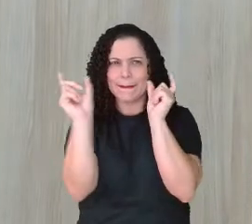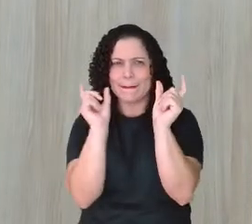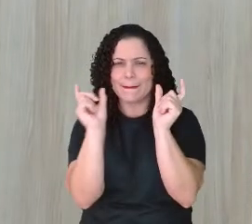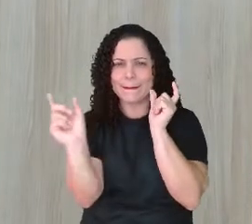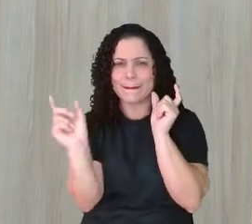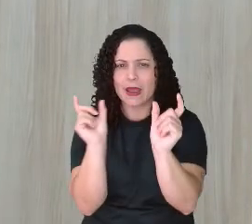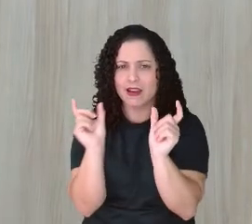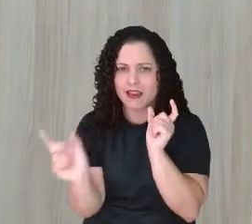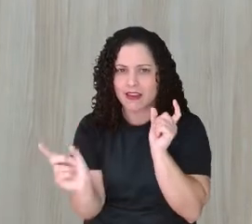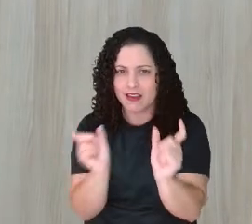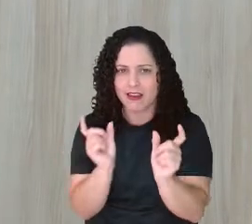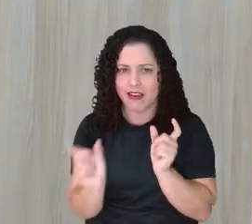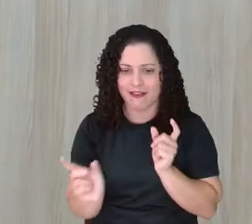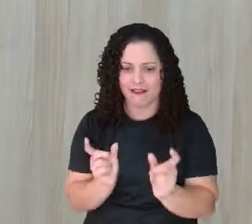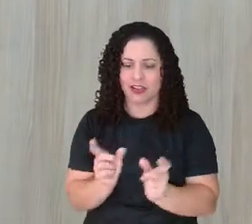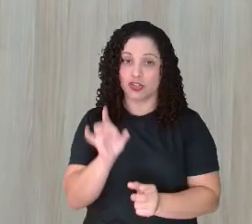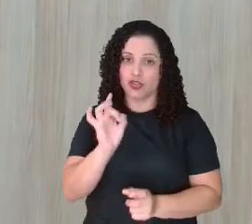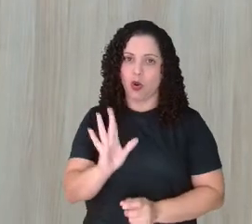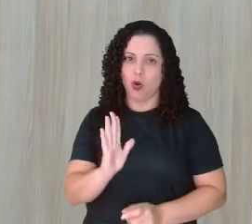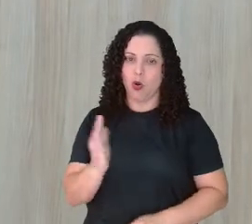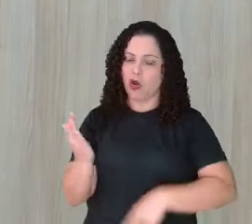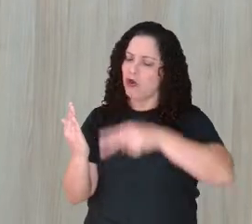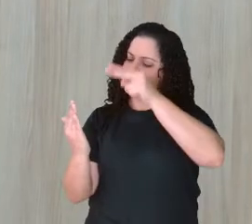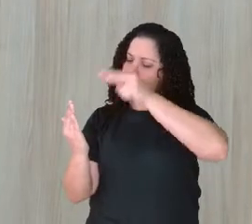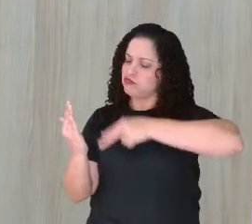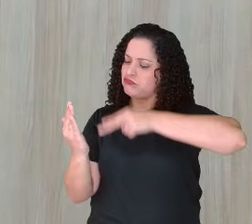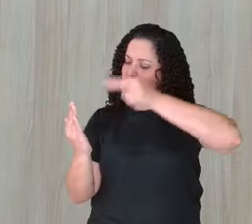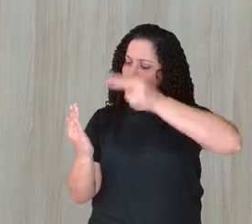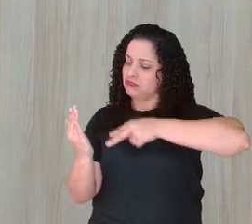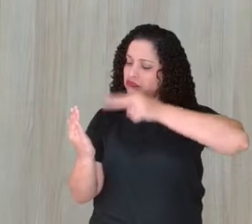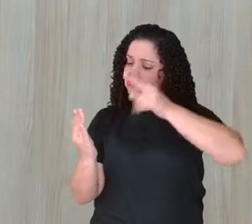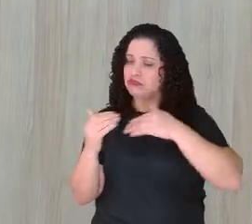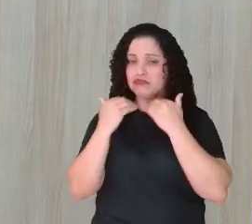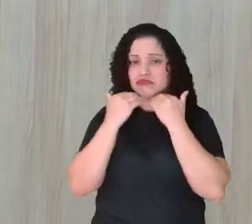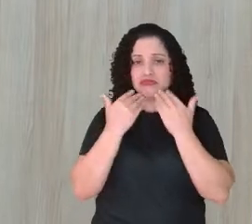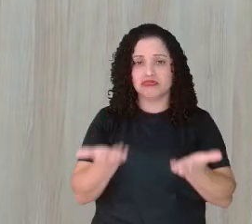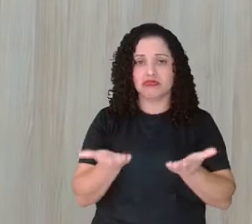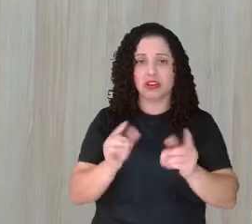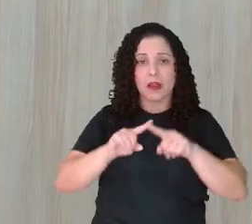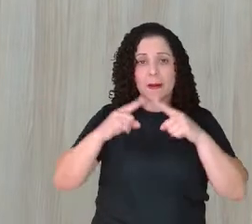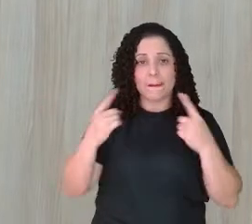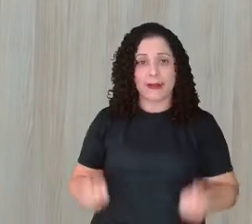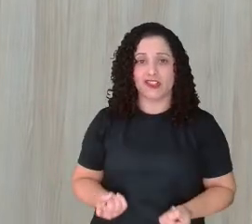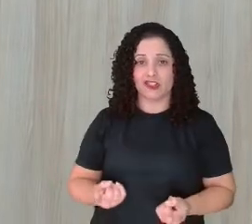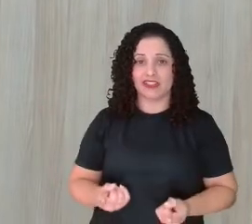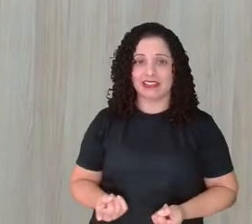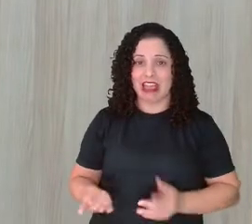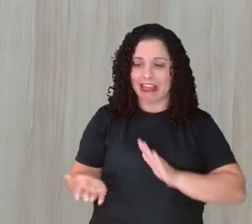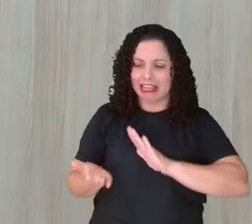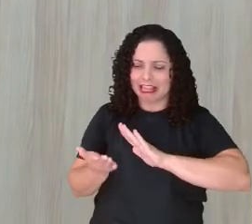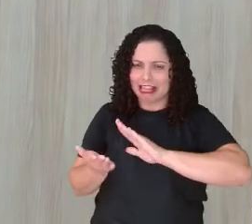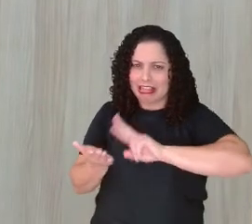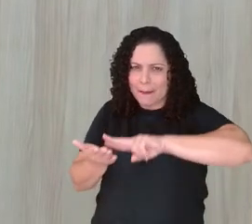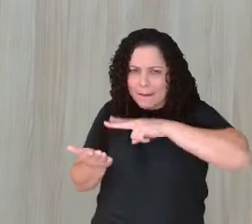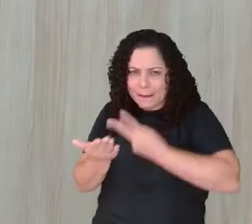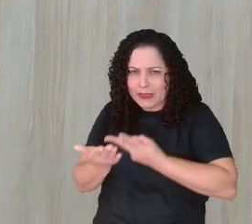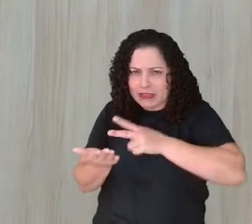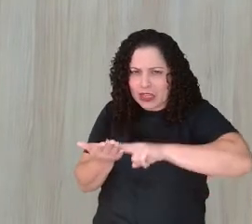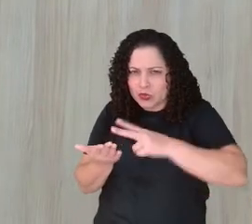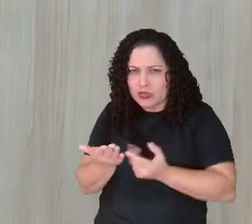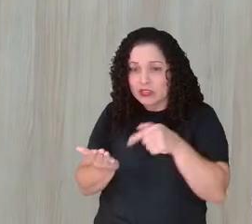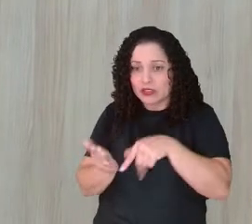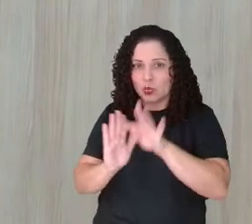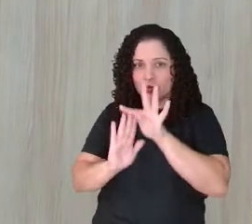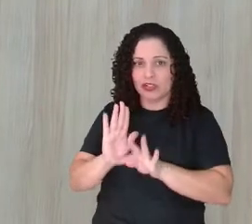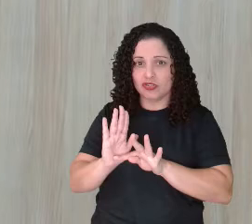que as palavras são os códigos, né? A gente tem os códigos, tem as letras, a gente consegue decodificar. Mas se a gente não interpreta aquele